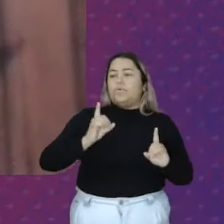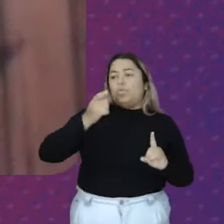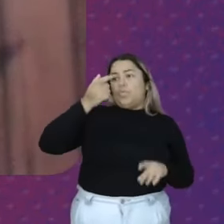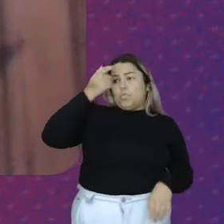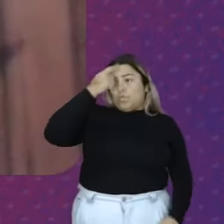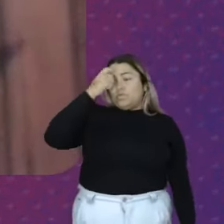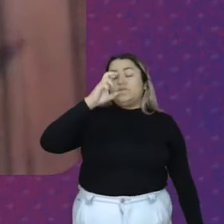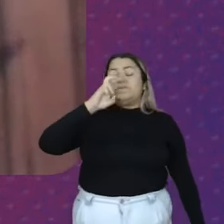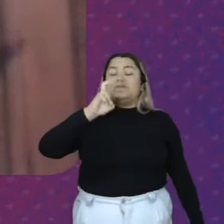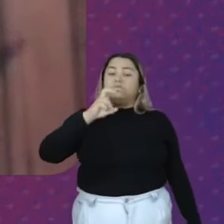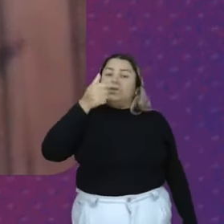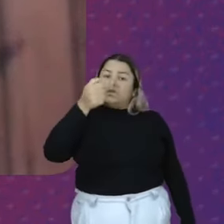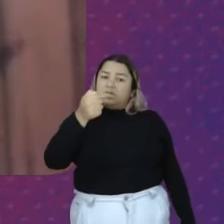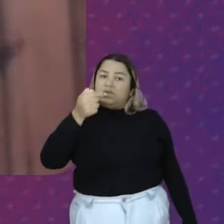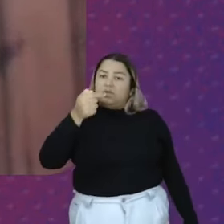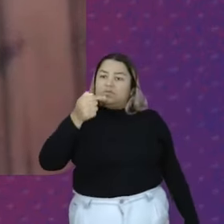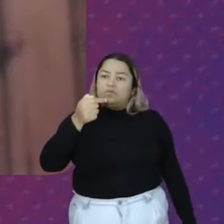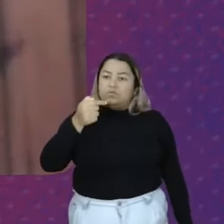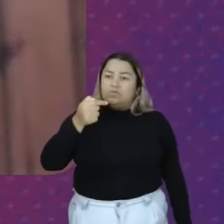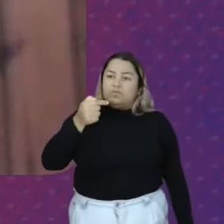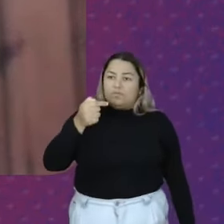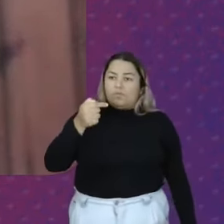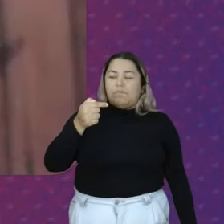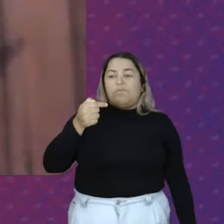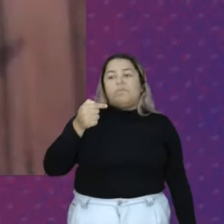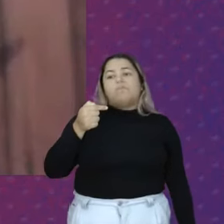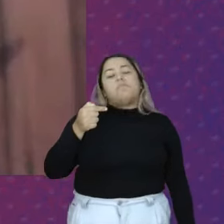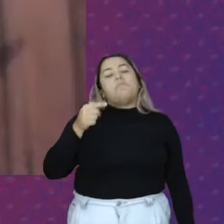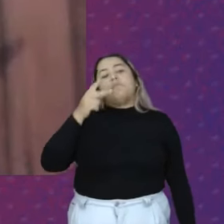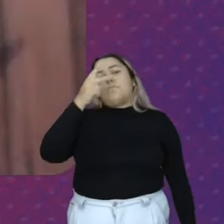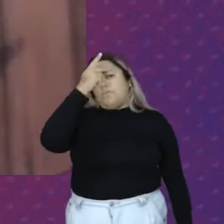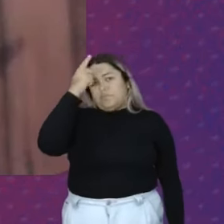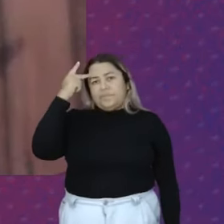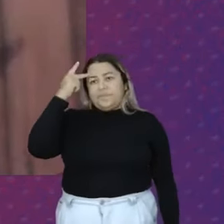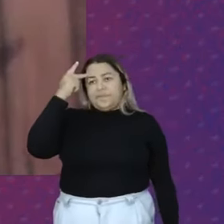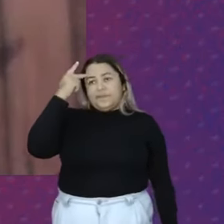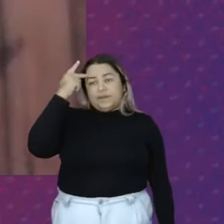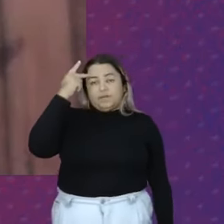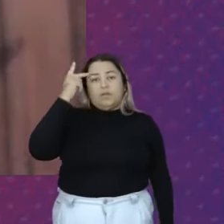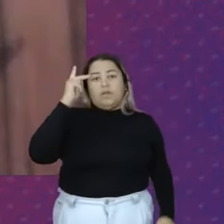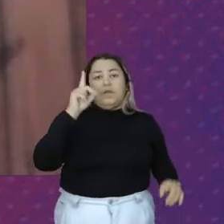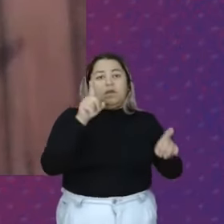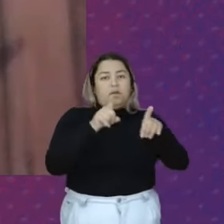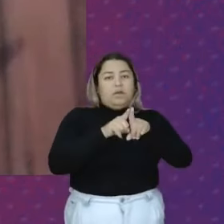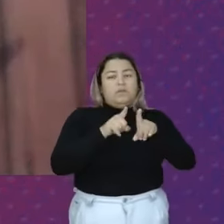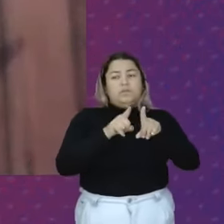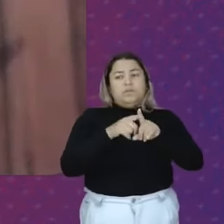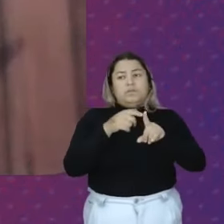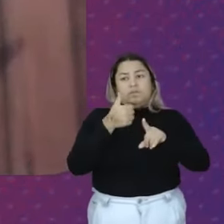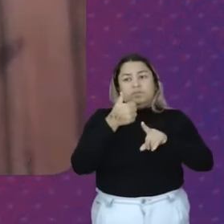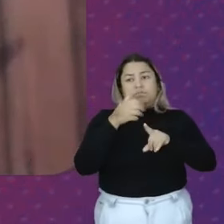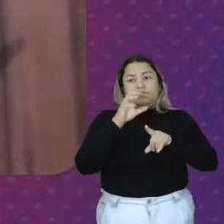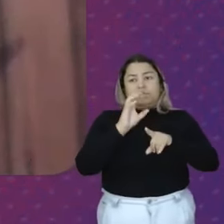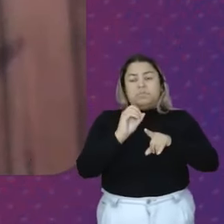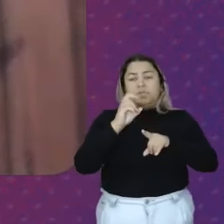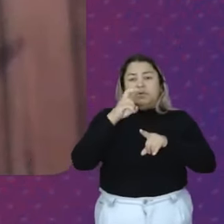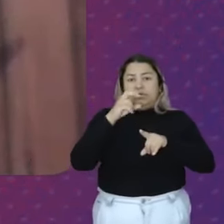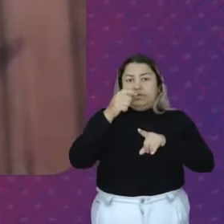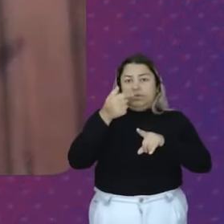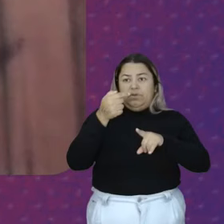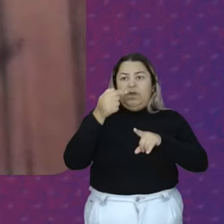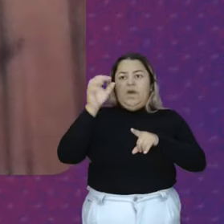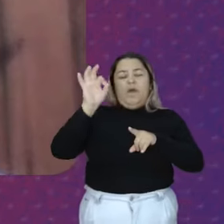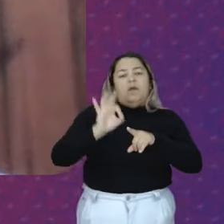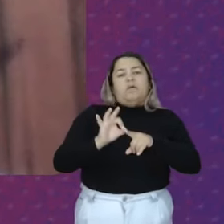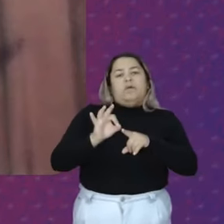tem 57 né 57 pessoas né Eh nesses 10.000 né 57%